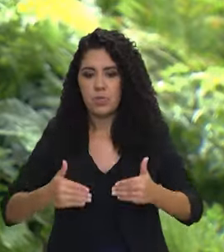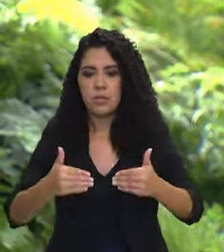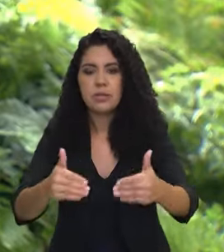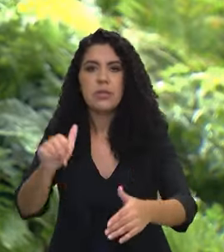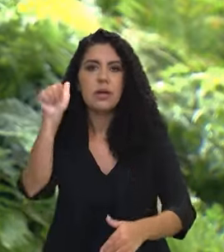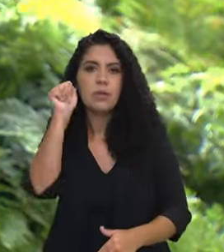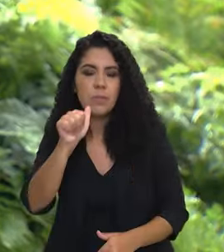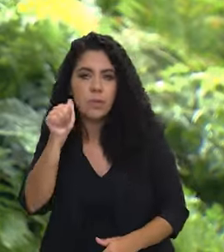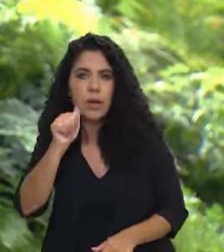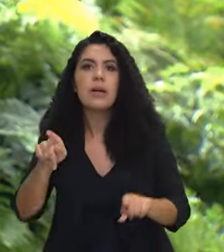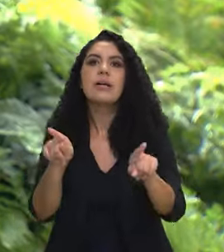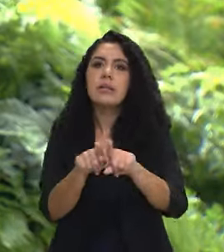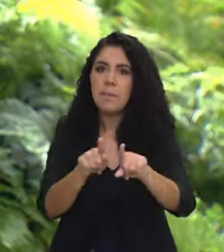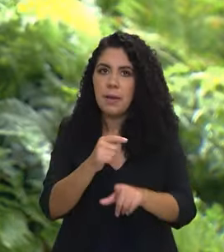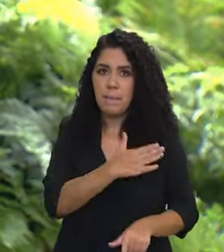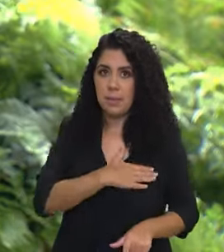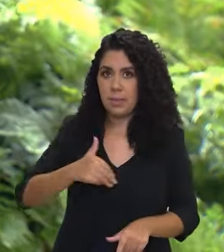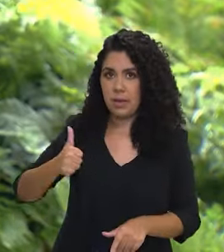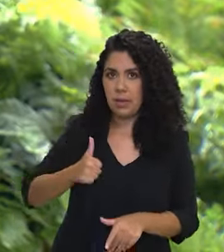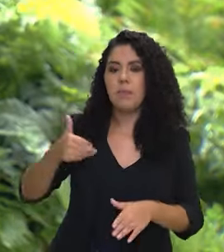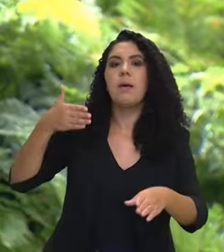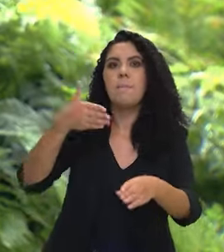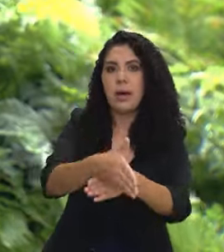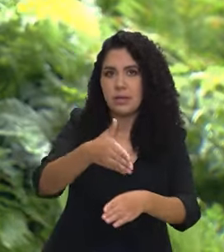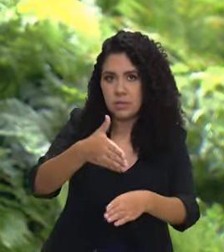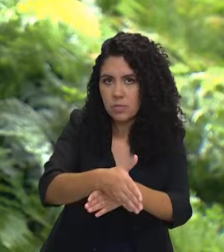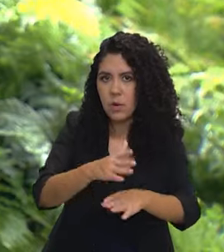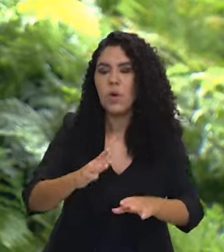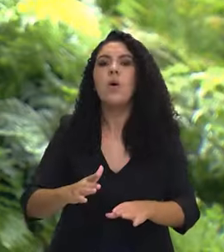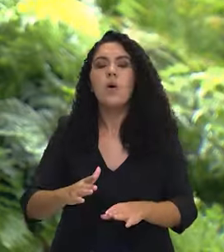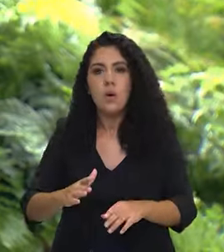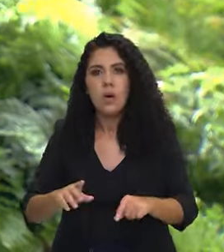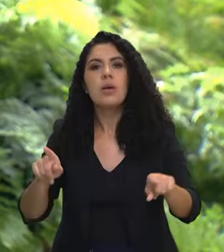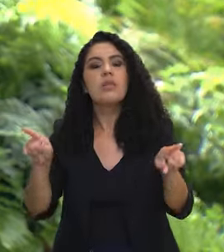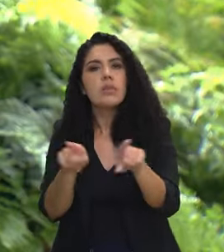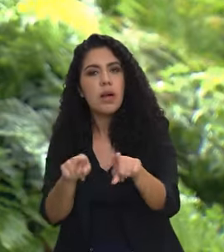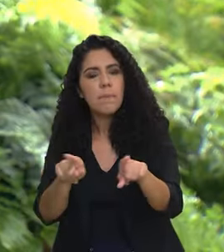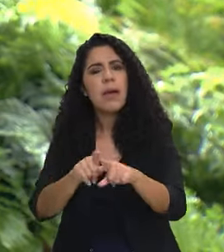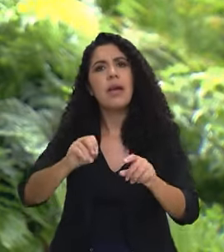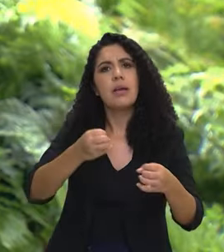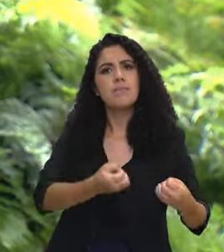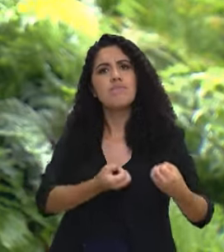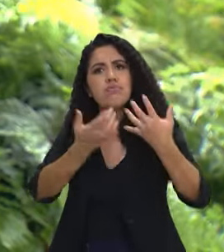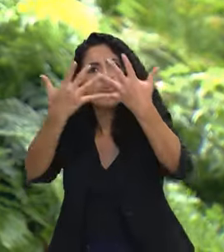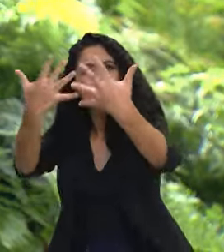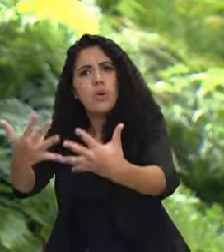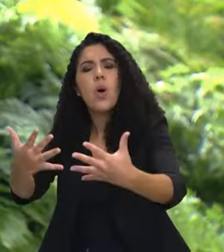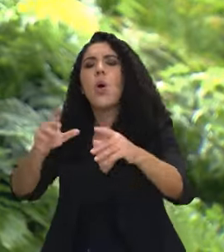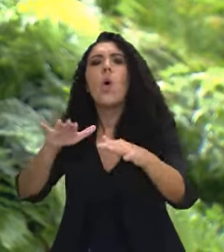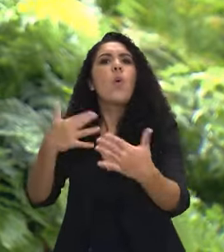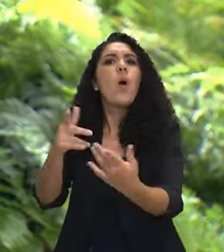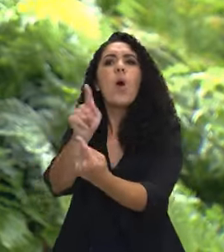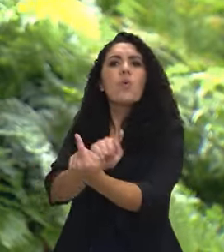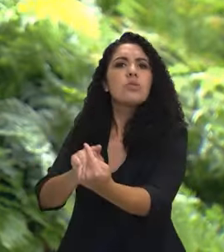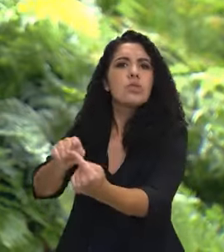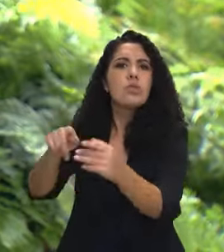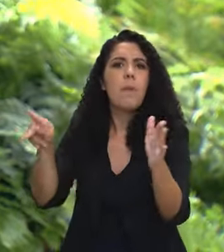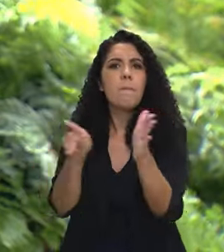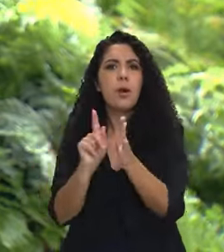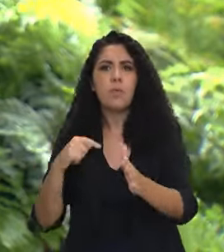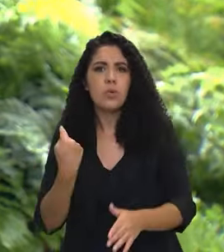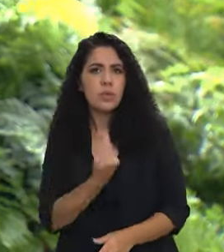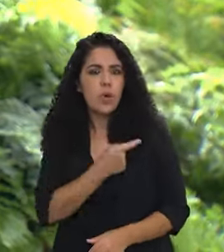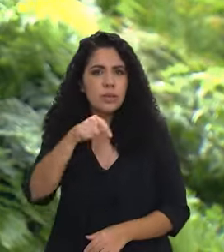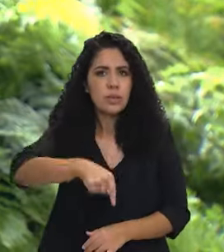nossa primeira-dama, da Janja, e aí o Brasil centrou as discussões, os debates lá, no que é o nosso objetivo